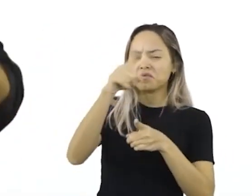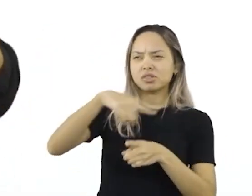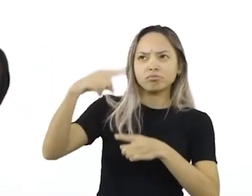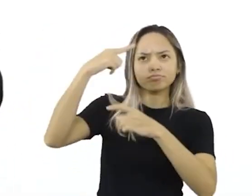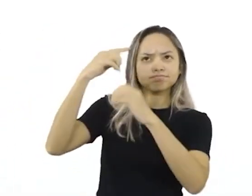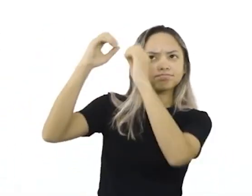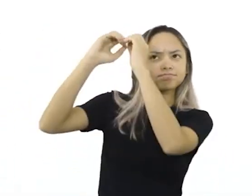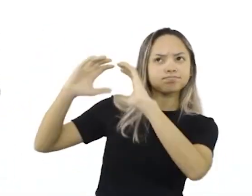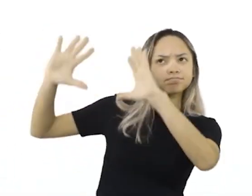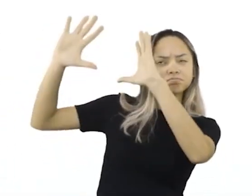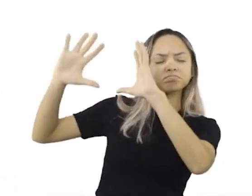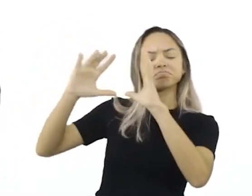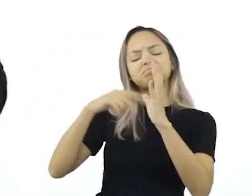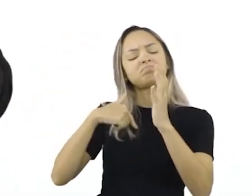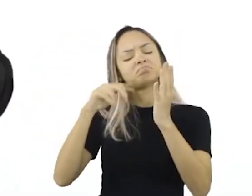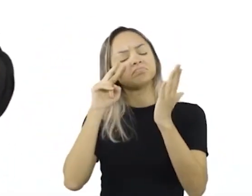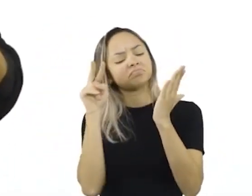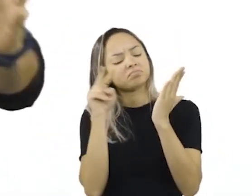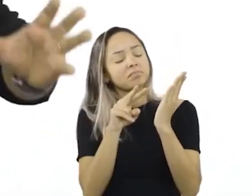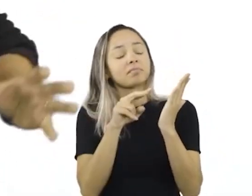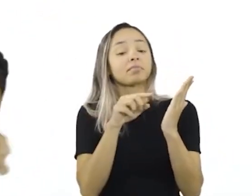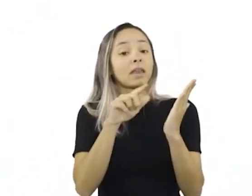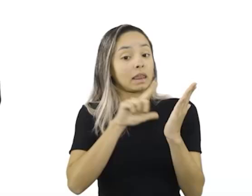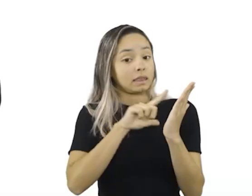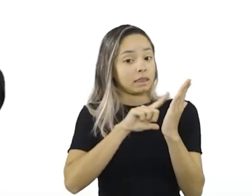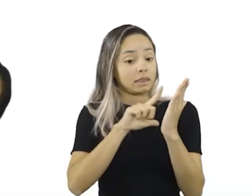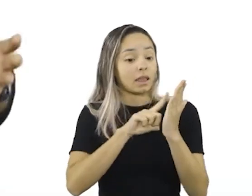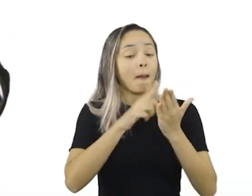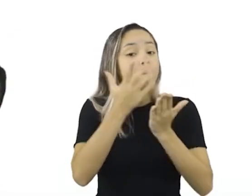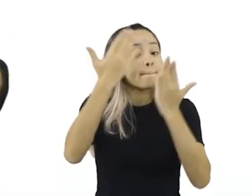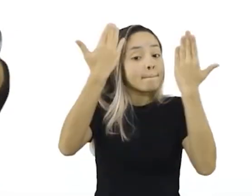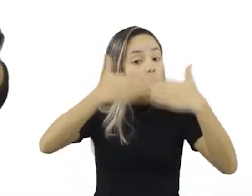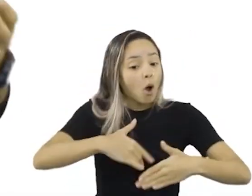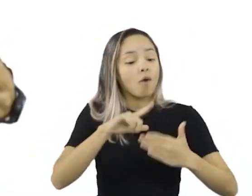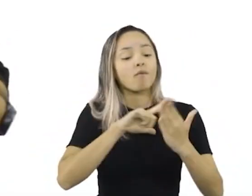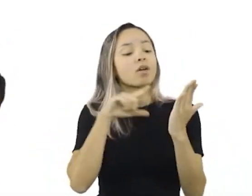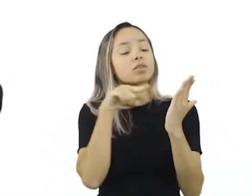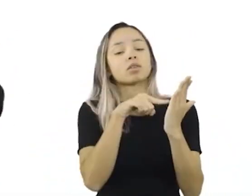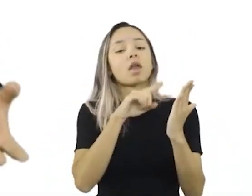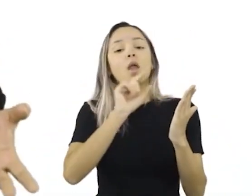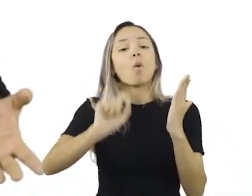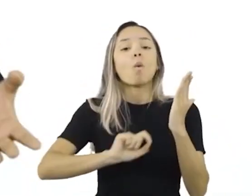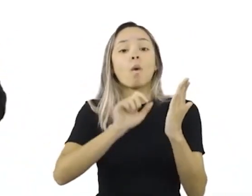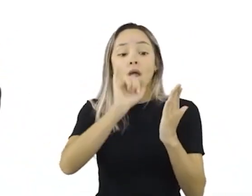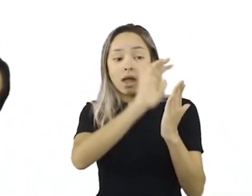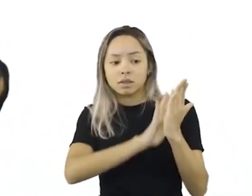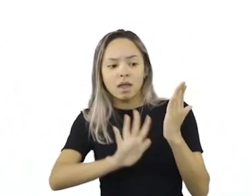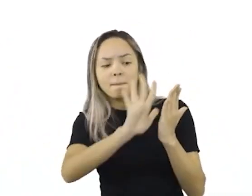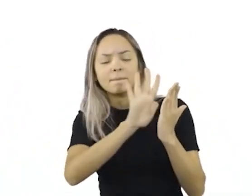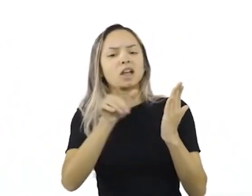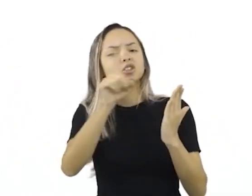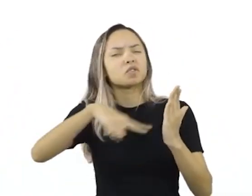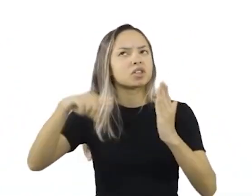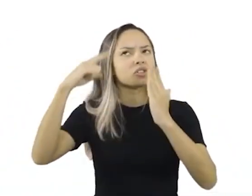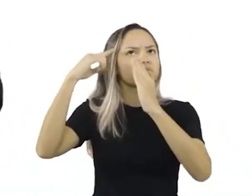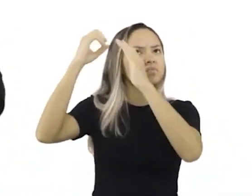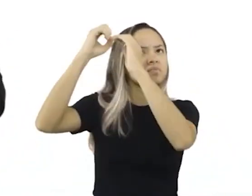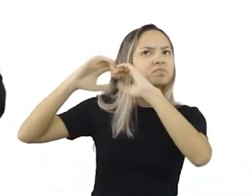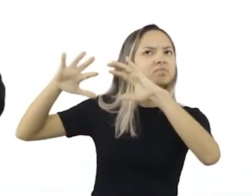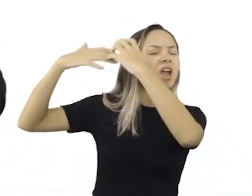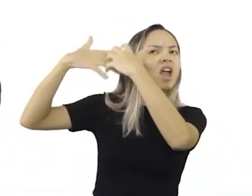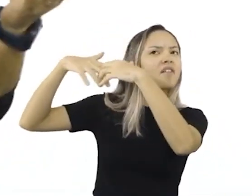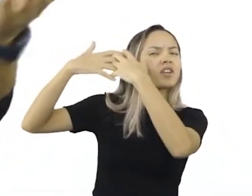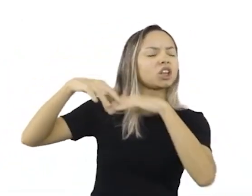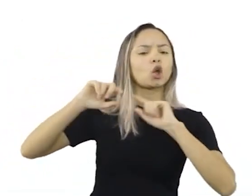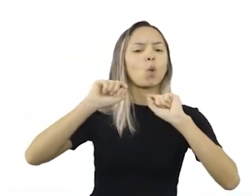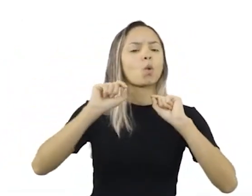e a redação tem essa imagem e um texto de apoio lá, pedindo para você refletir sobre ela. Qual é a relação que essa